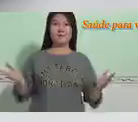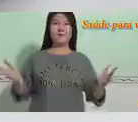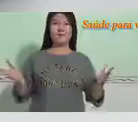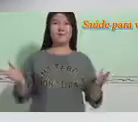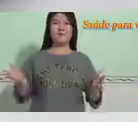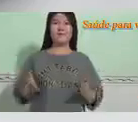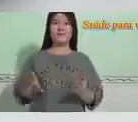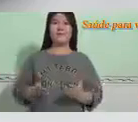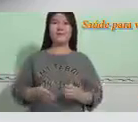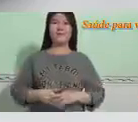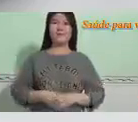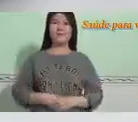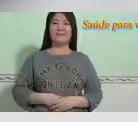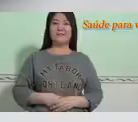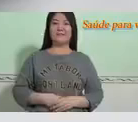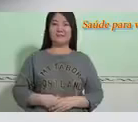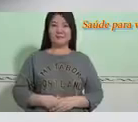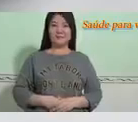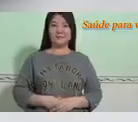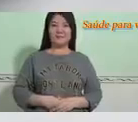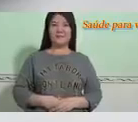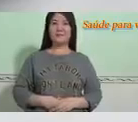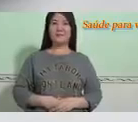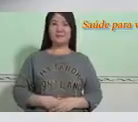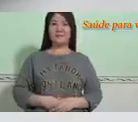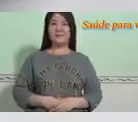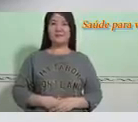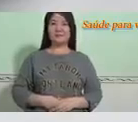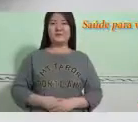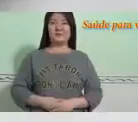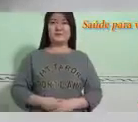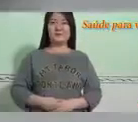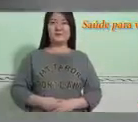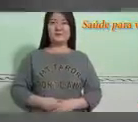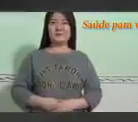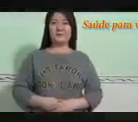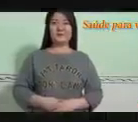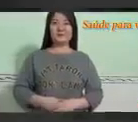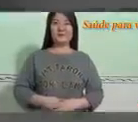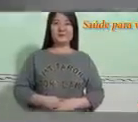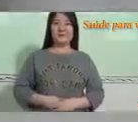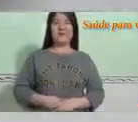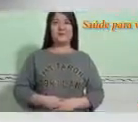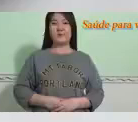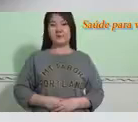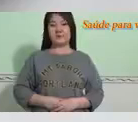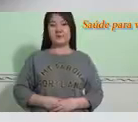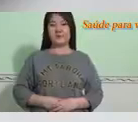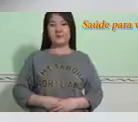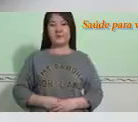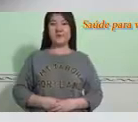O remédio mais eficaz para tratar a sífilis é a penicilina benzatina, que deve ser sempre administrada em forma